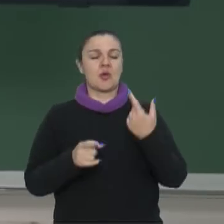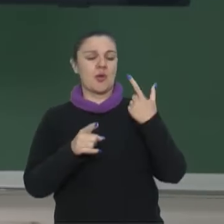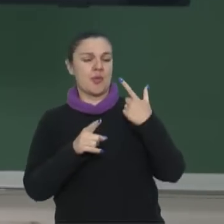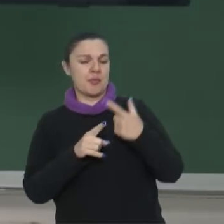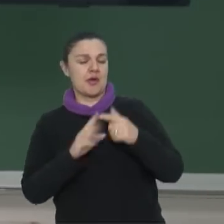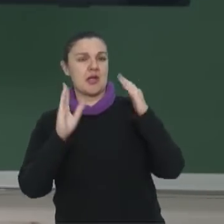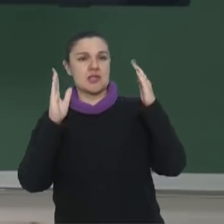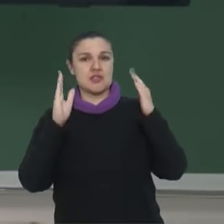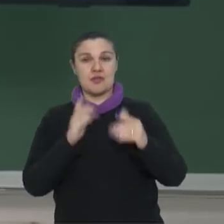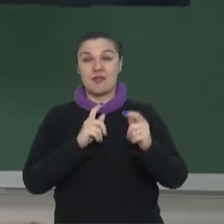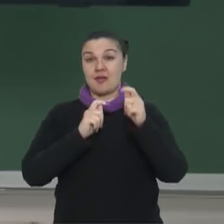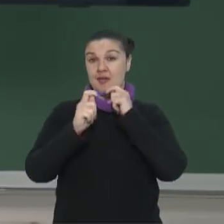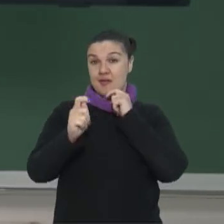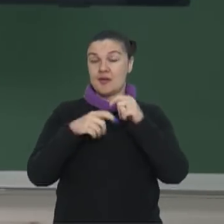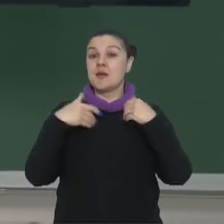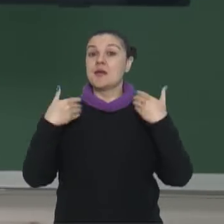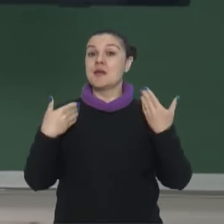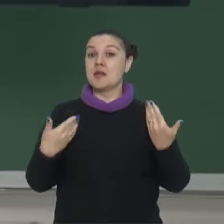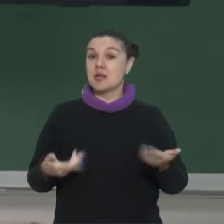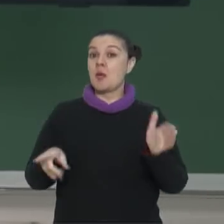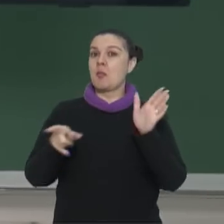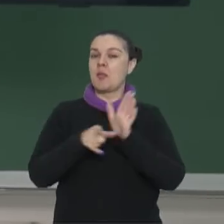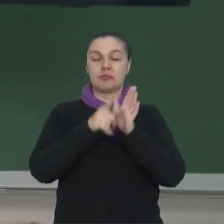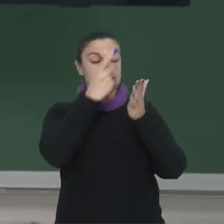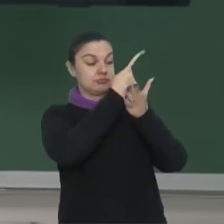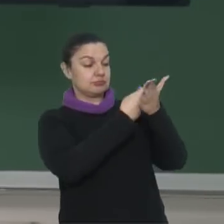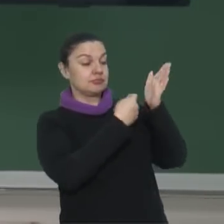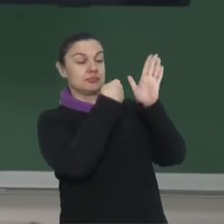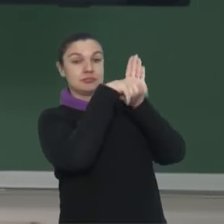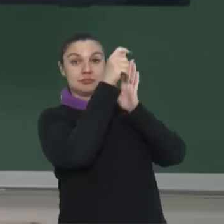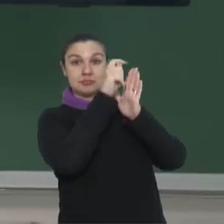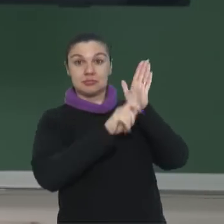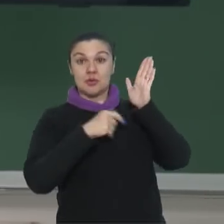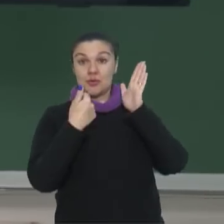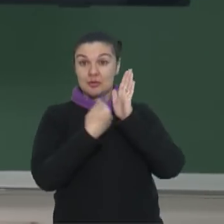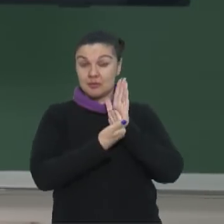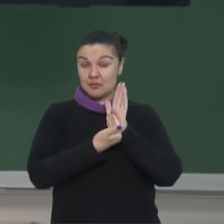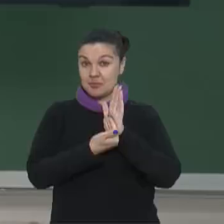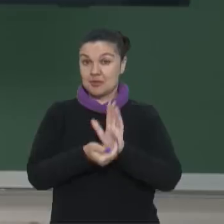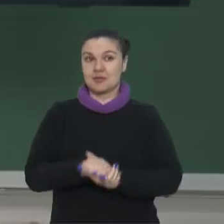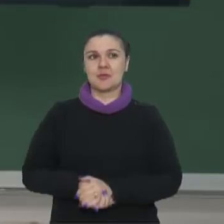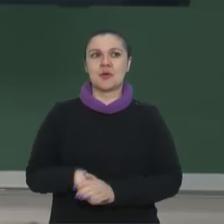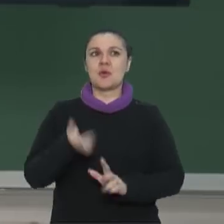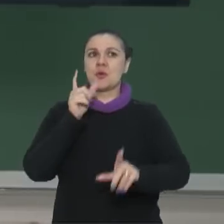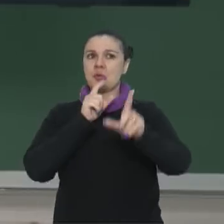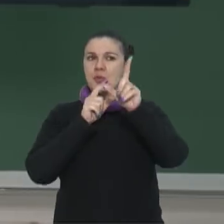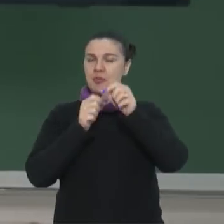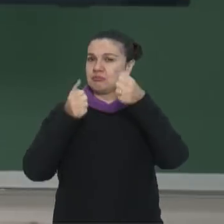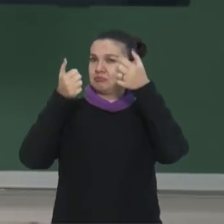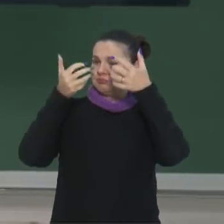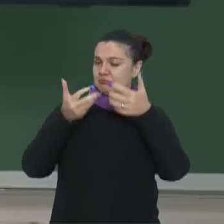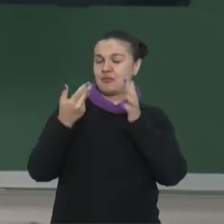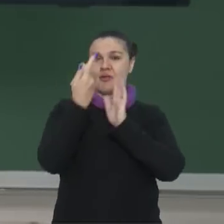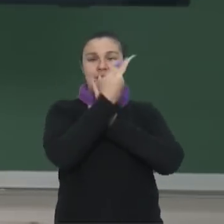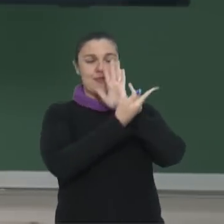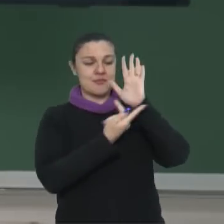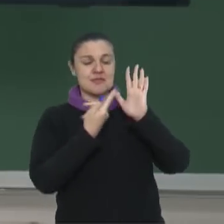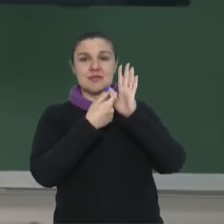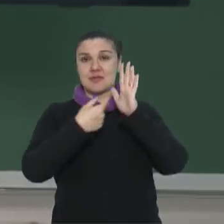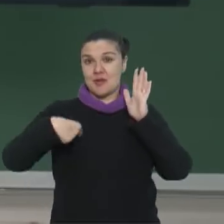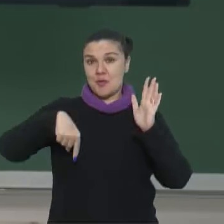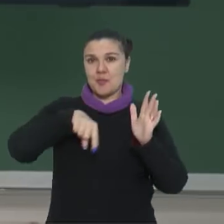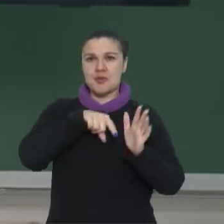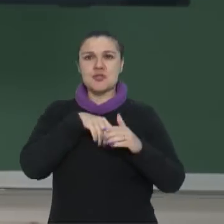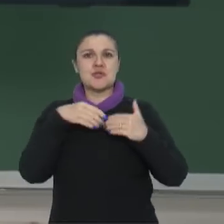ler uma entrevista de quem? De um artista ilustrador, de um pintor, né? O que dizem os desenhos para nós, o